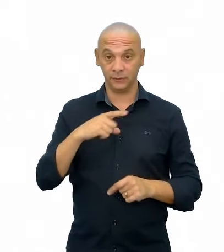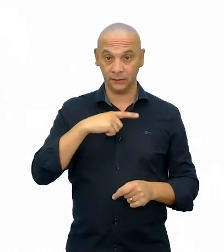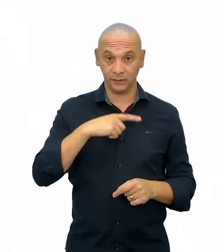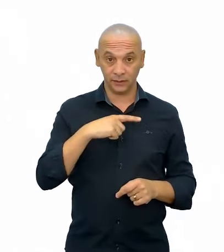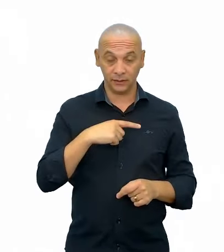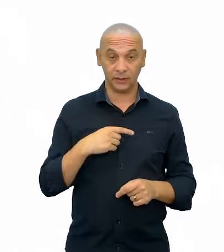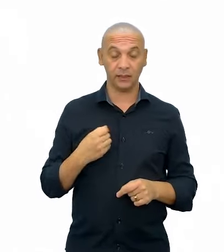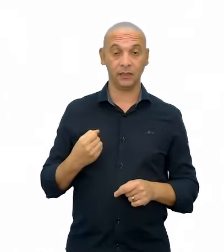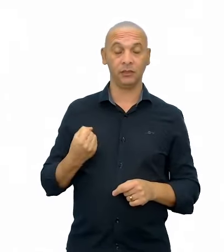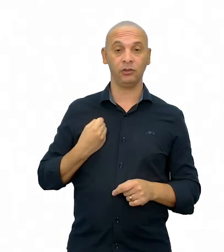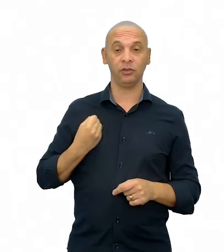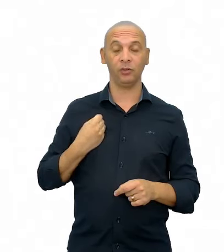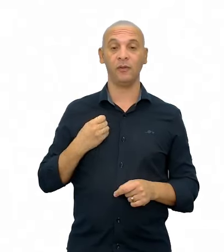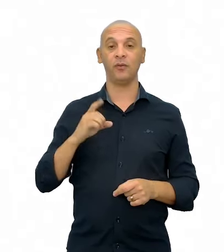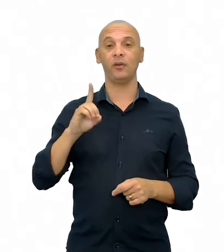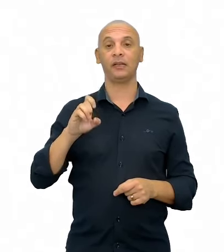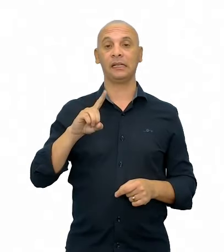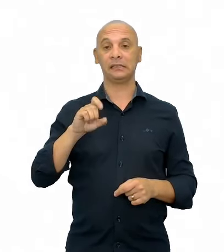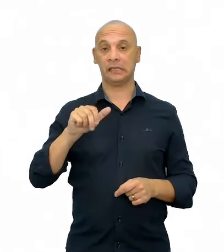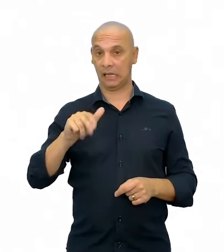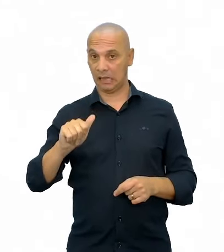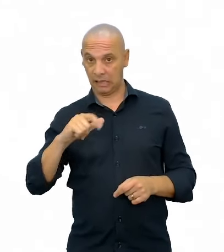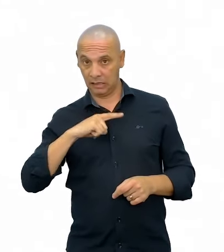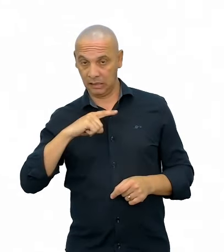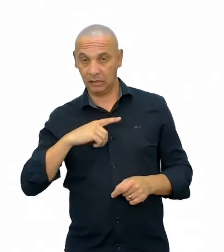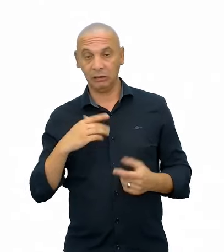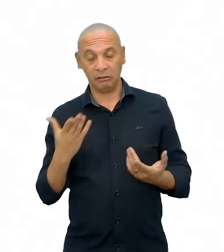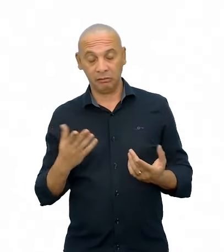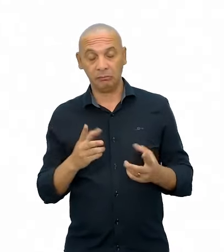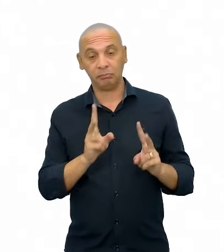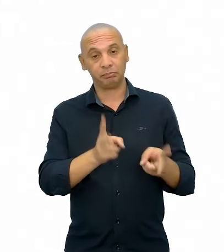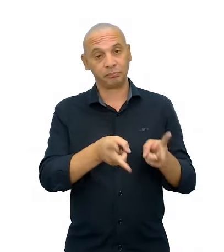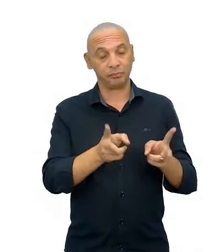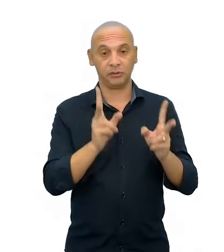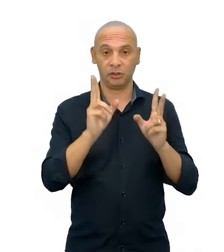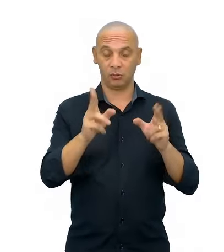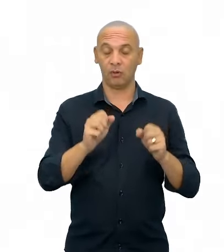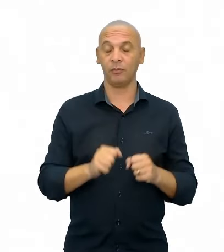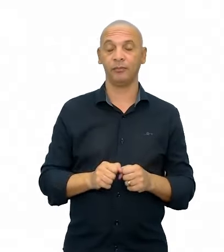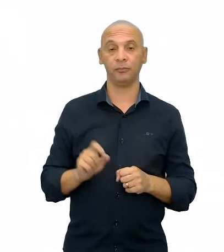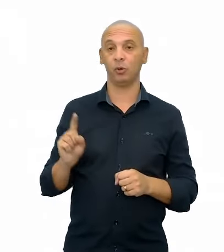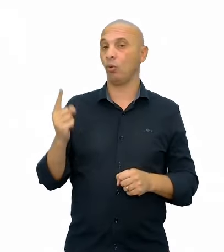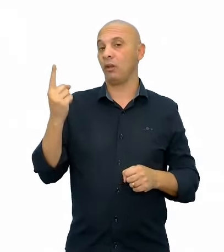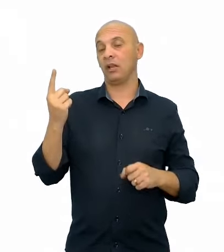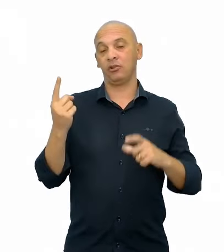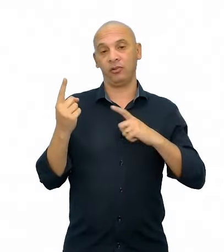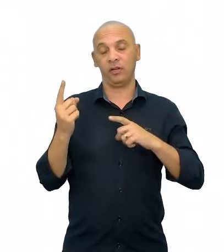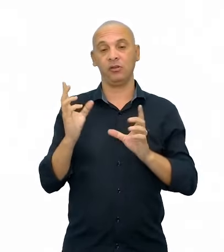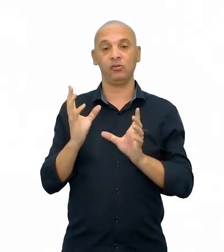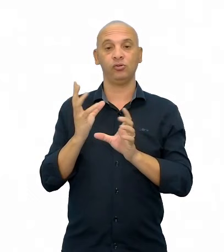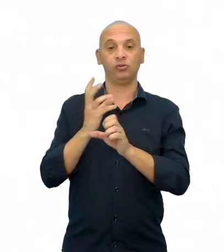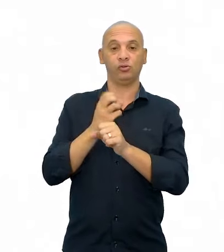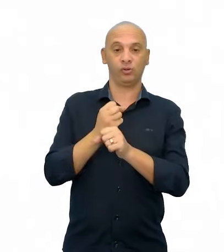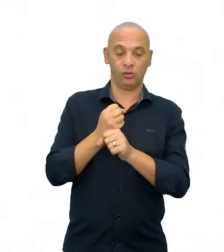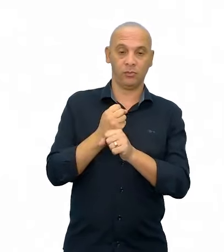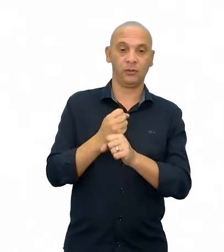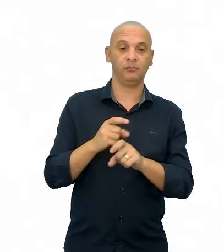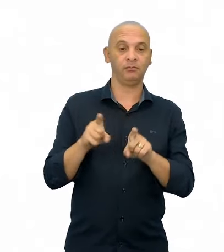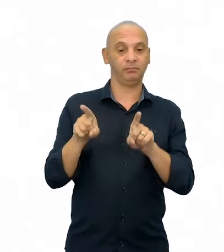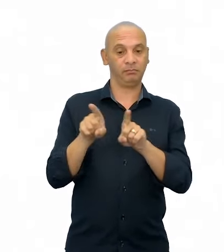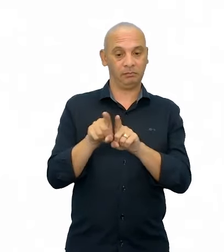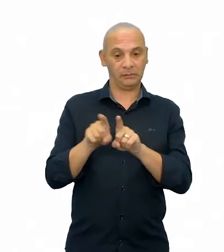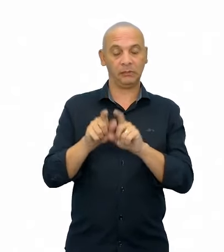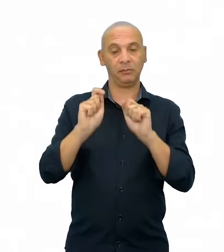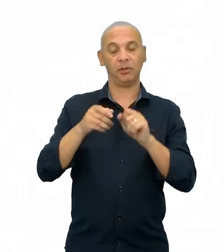dezena? Se não tem dezena, permanece como unidade, né? E soma, né? E dá